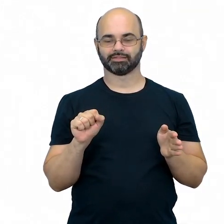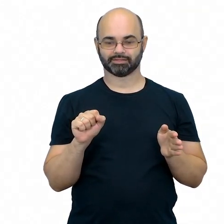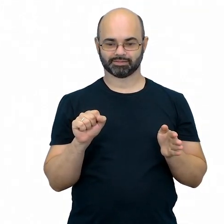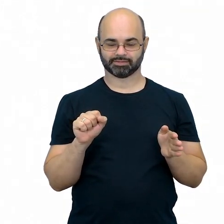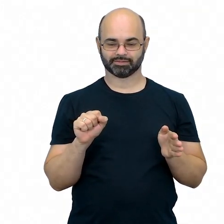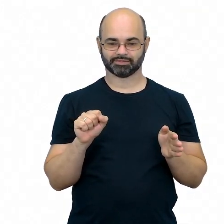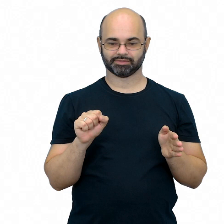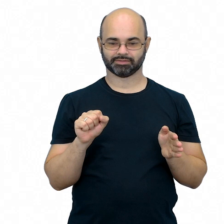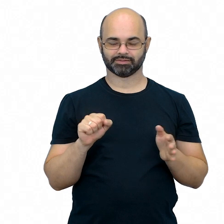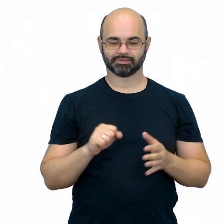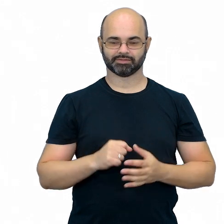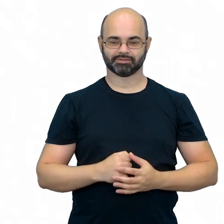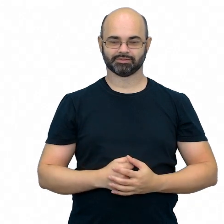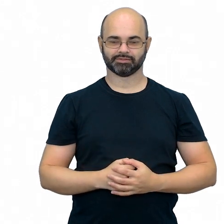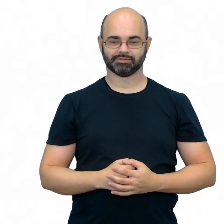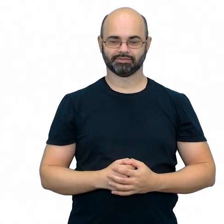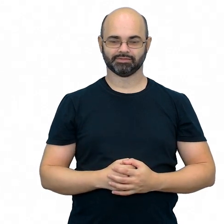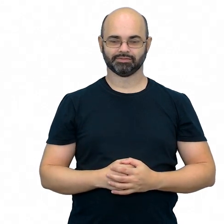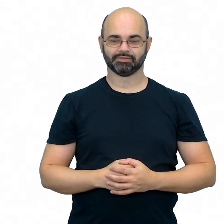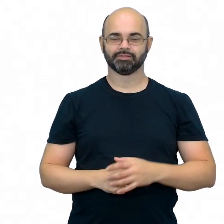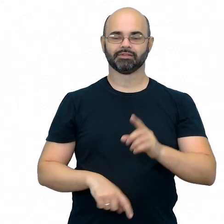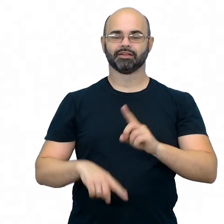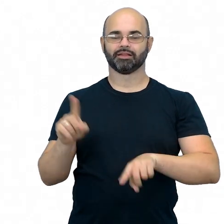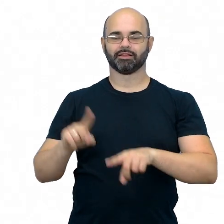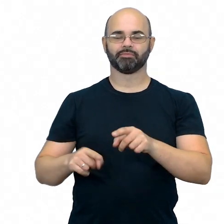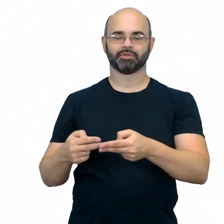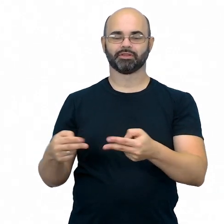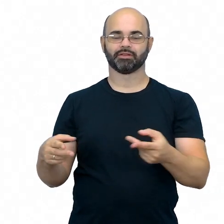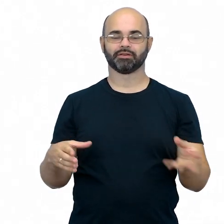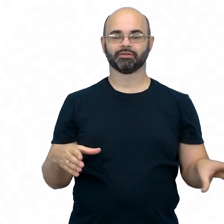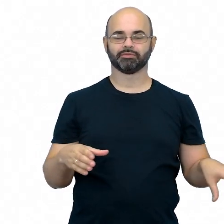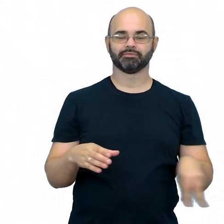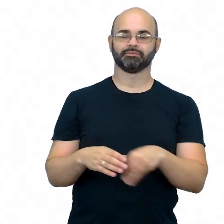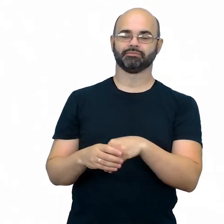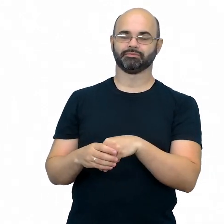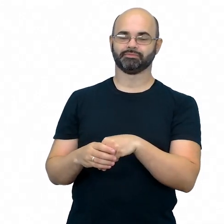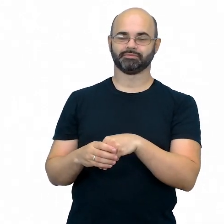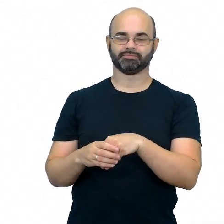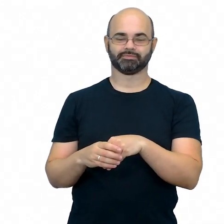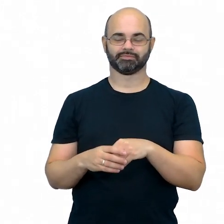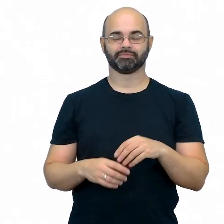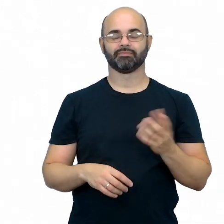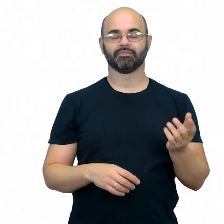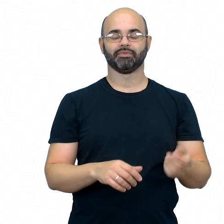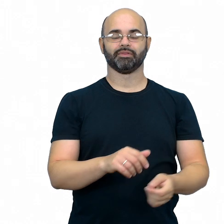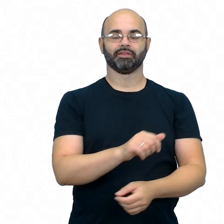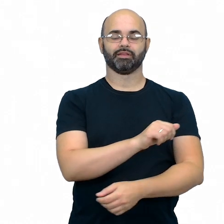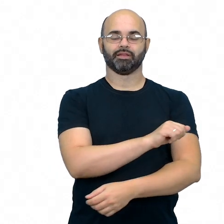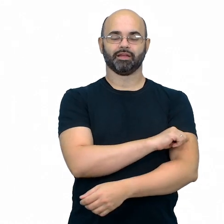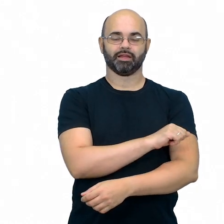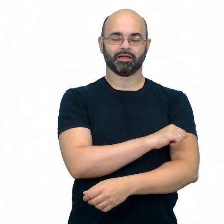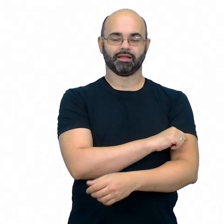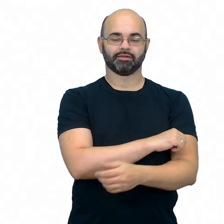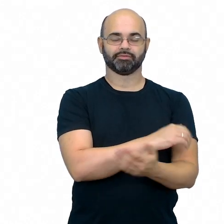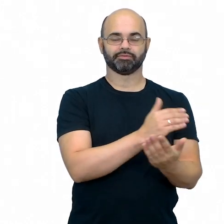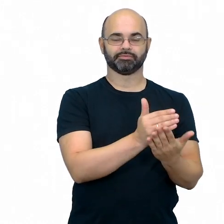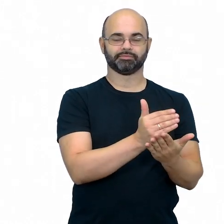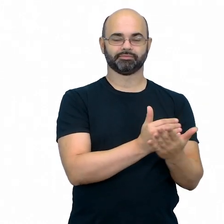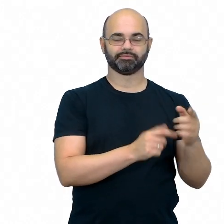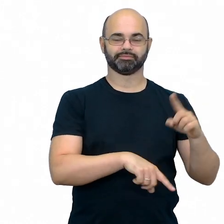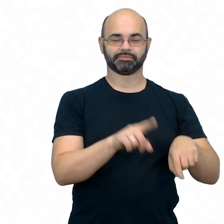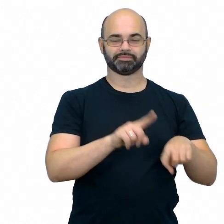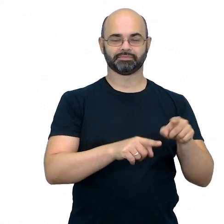presentes nos nossos materiais, no caderno do aluno, no material Aprender Sempre, no currículo em ação, e com isso